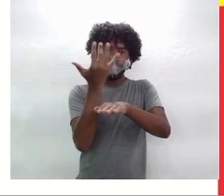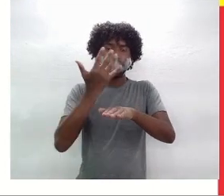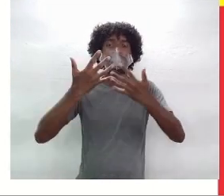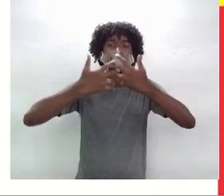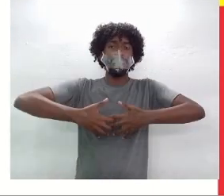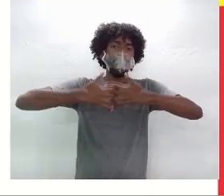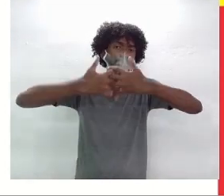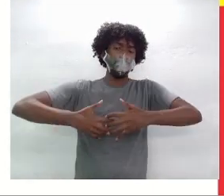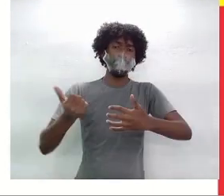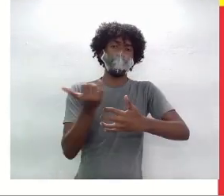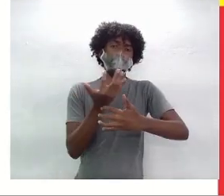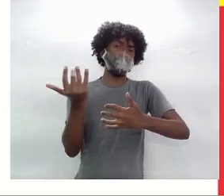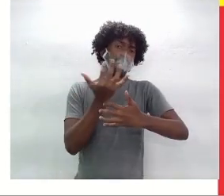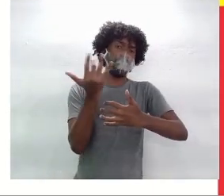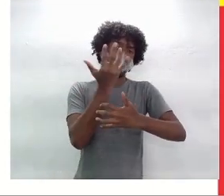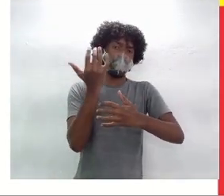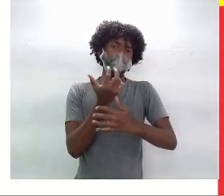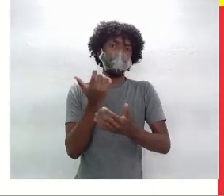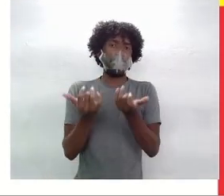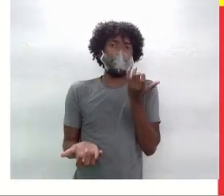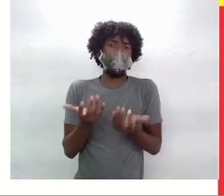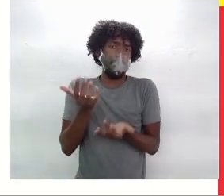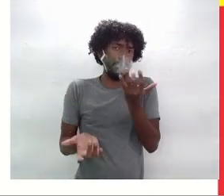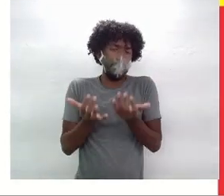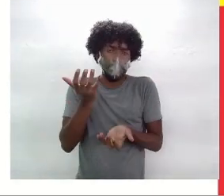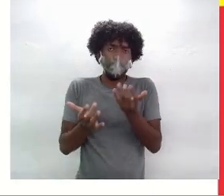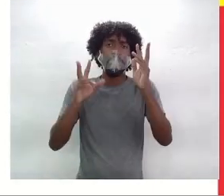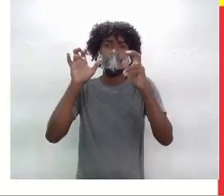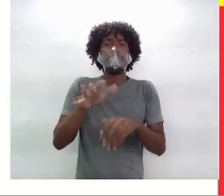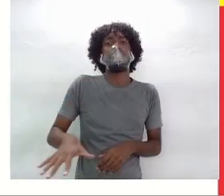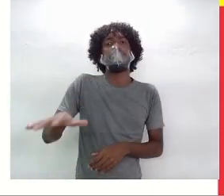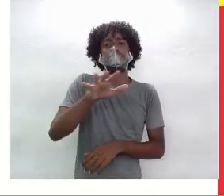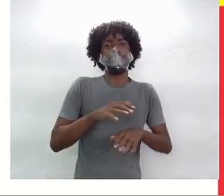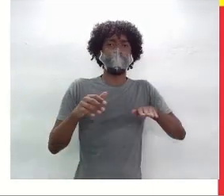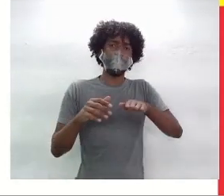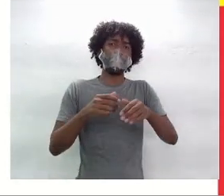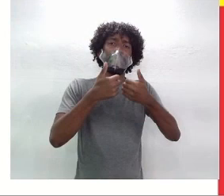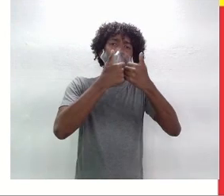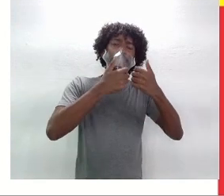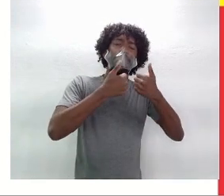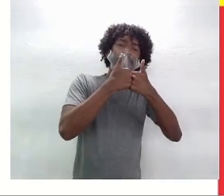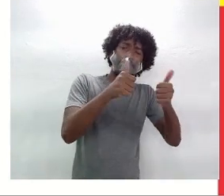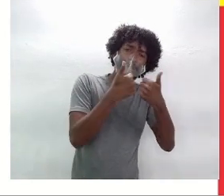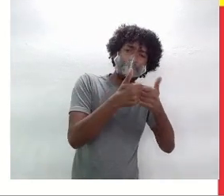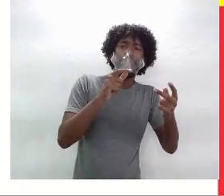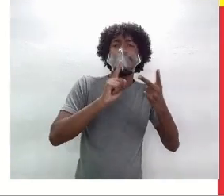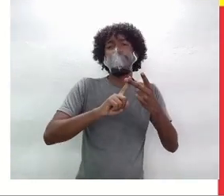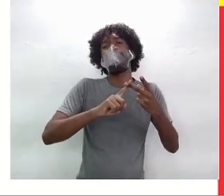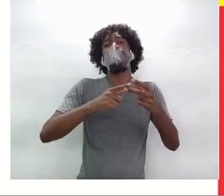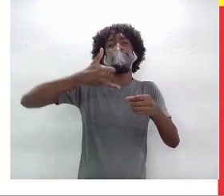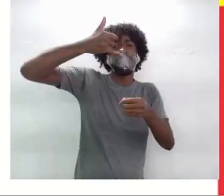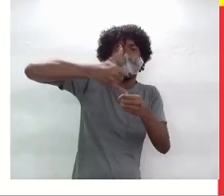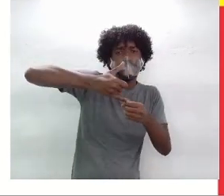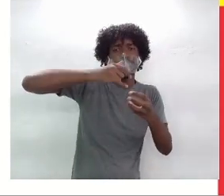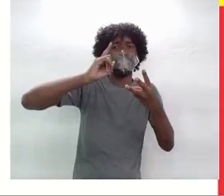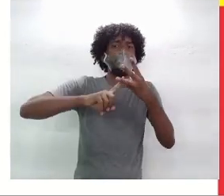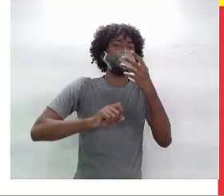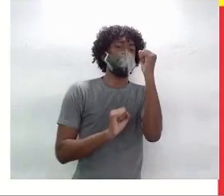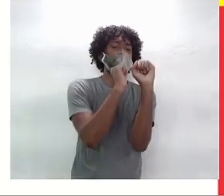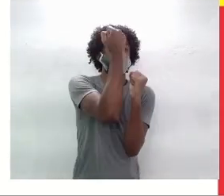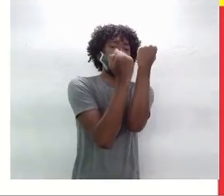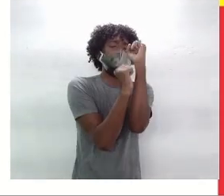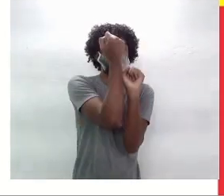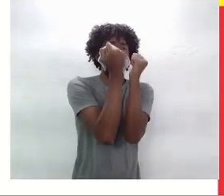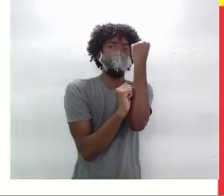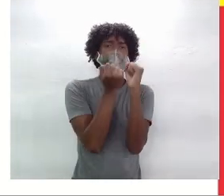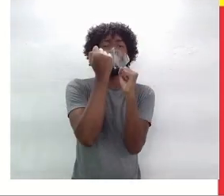queimas de combustíveis fósseis, eu estou falando ali da questão de automóveis, das gasolinas, da indústria que está queimando